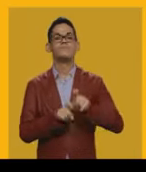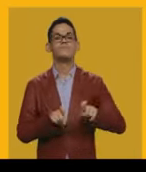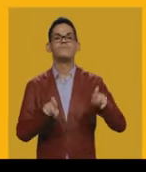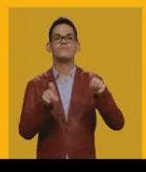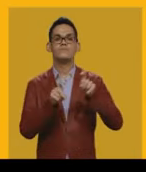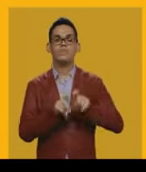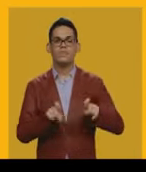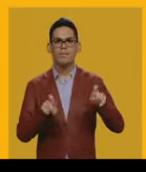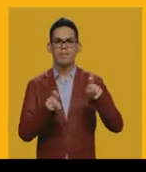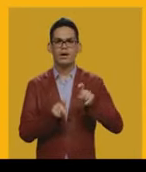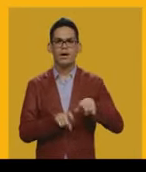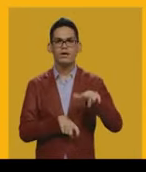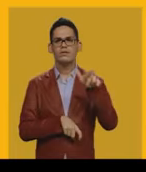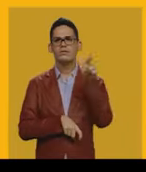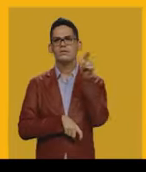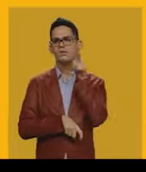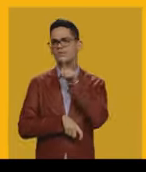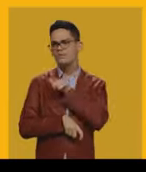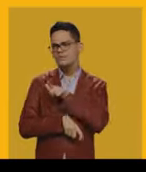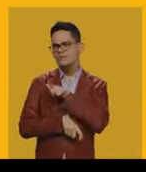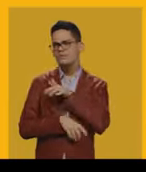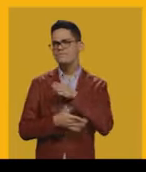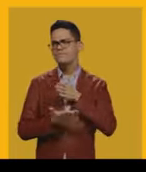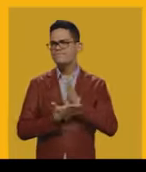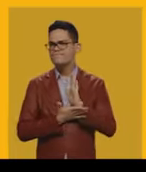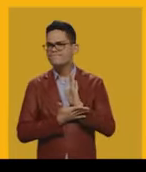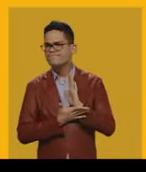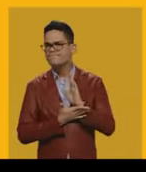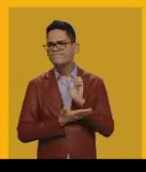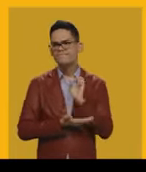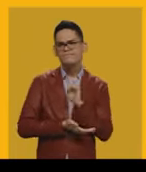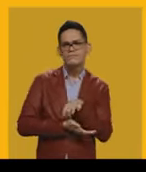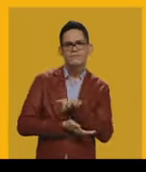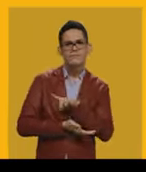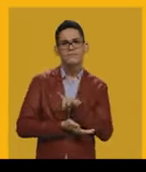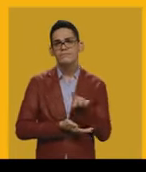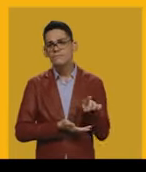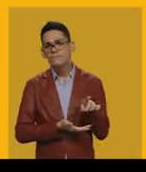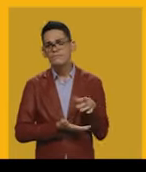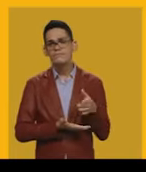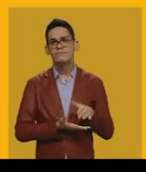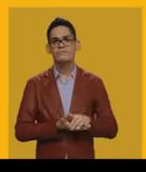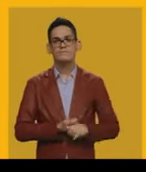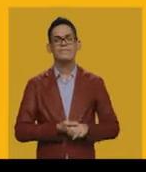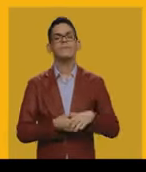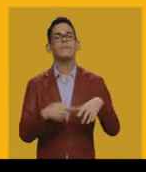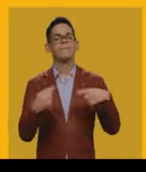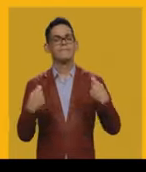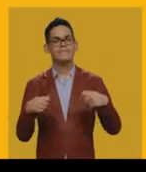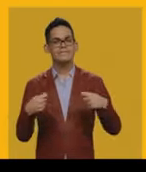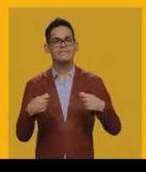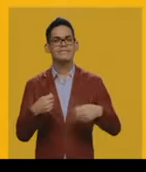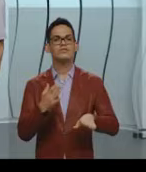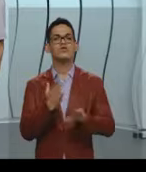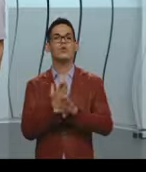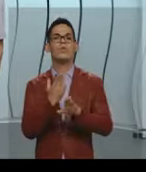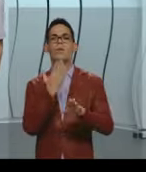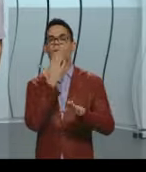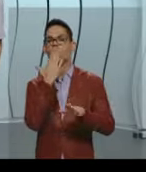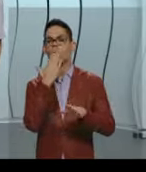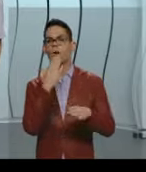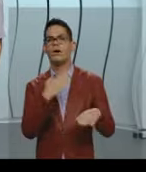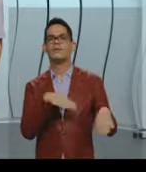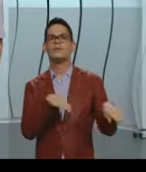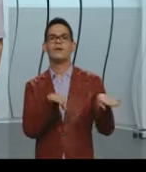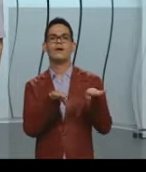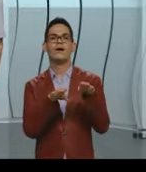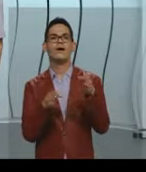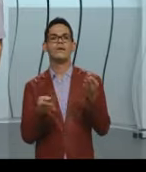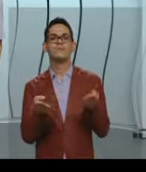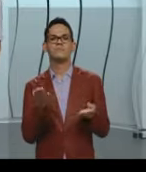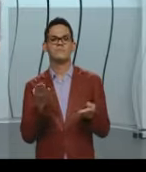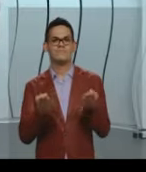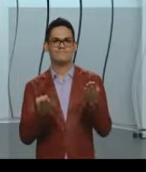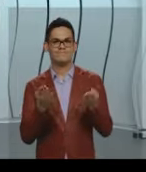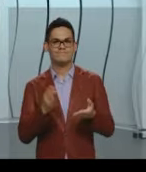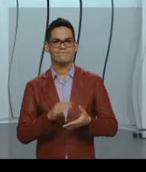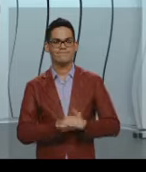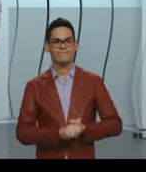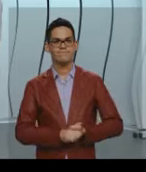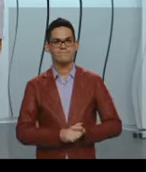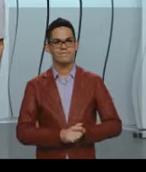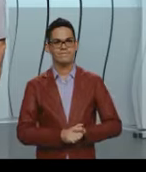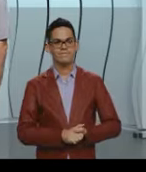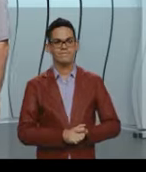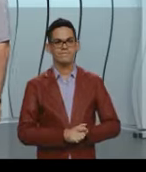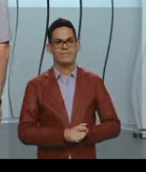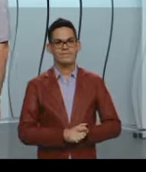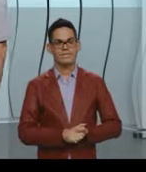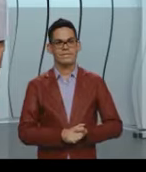seu objetivo de ser aprovado no curso? Então, nós temos que obter a média, né, porque a média do curso vai ser a nota final dele lá para ver